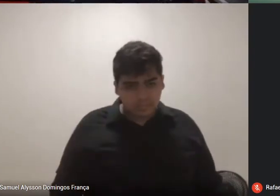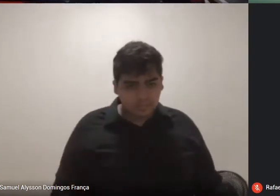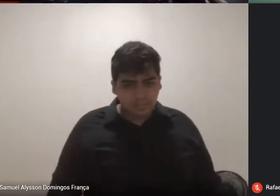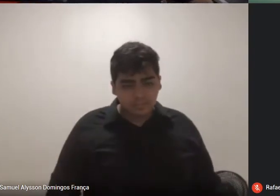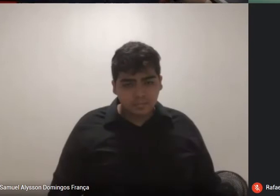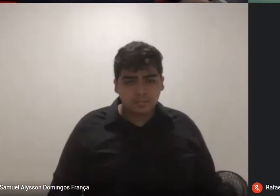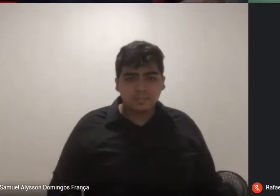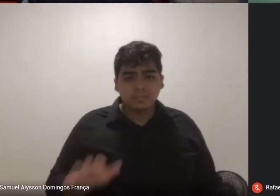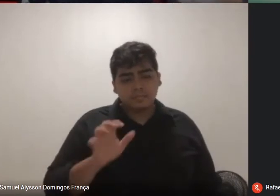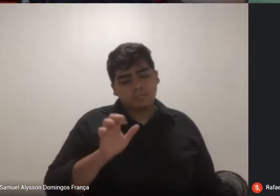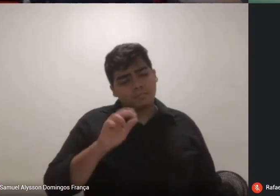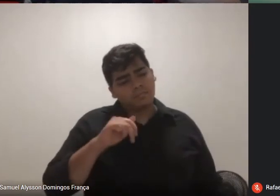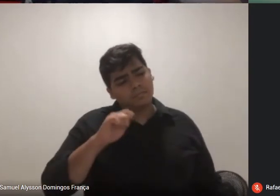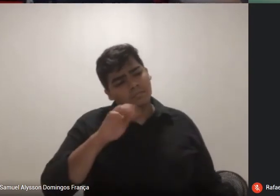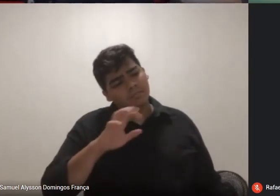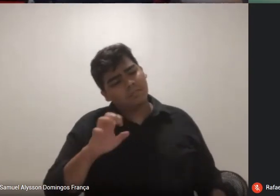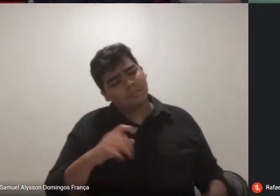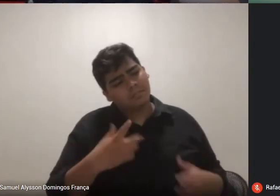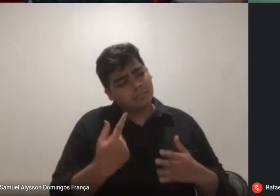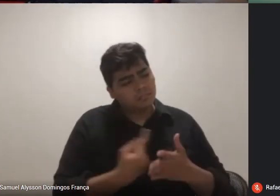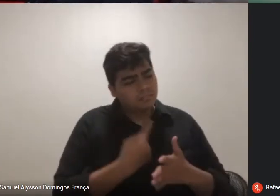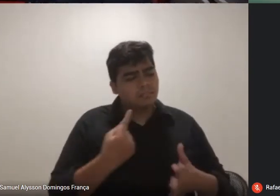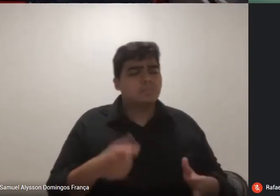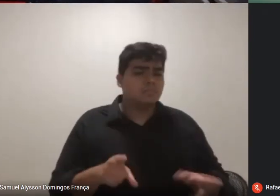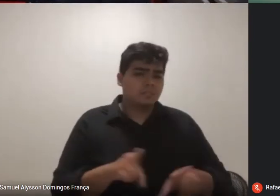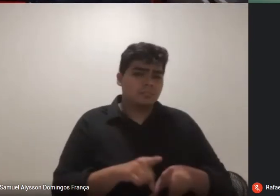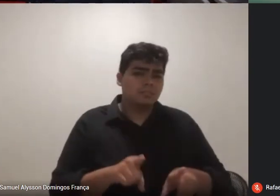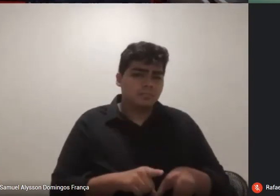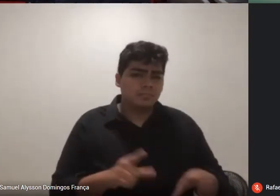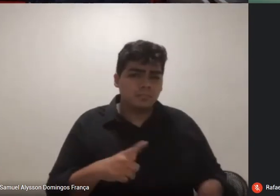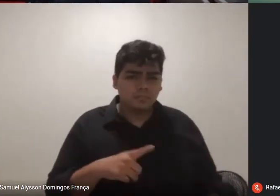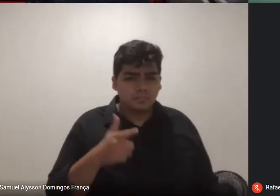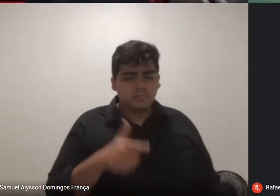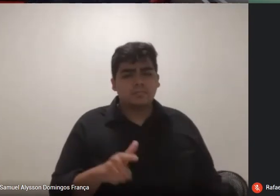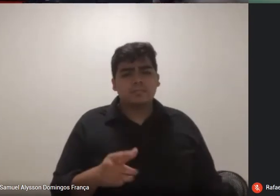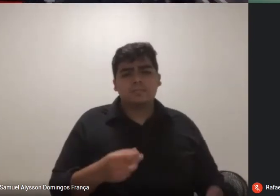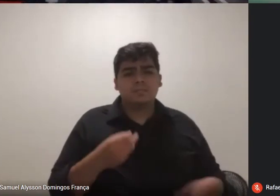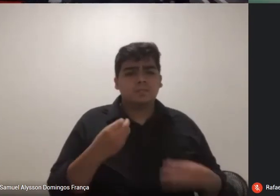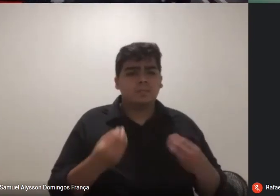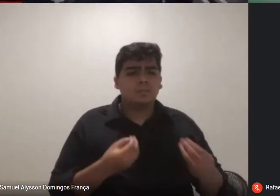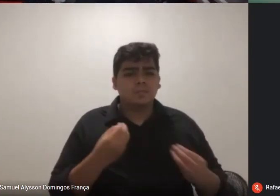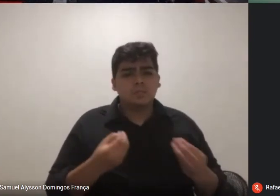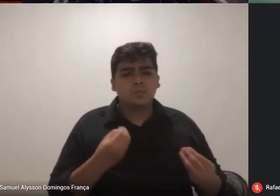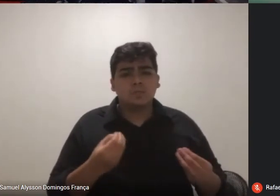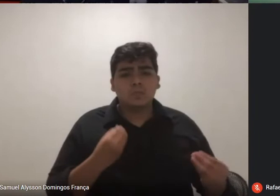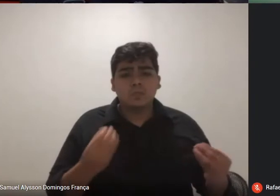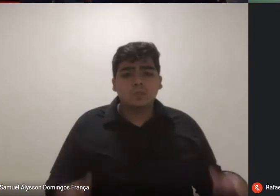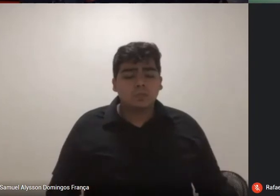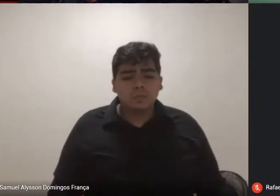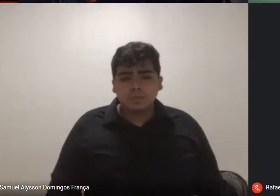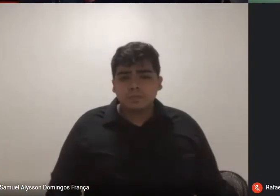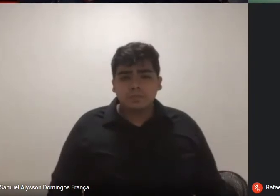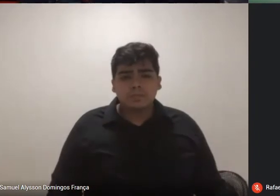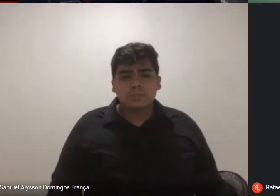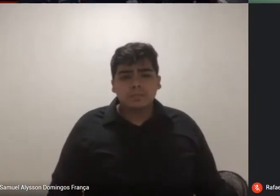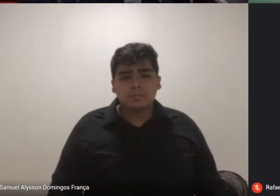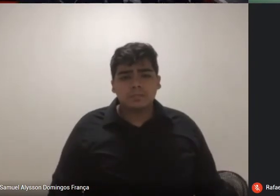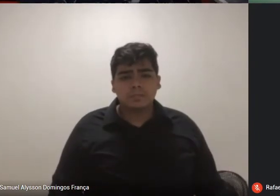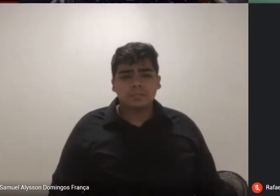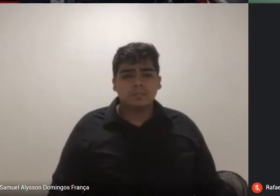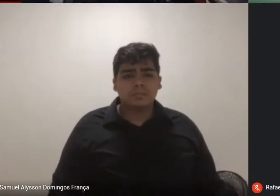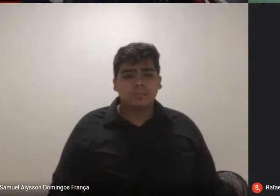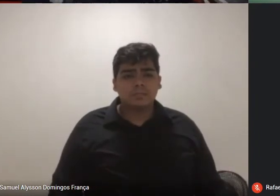algumas perguntas, mas está relacionada a essa, como funciona o